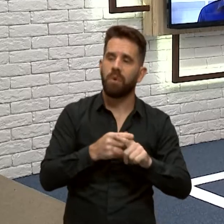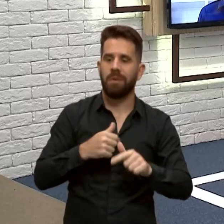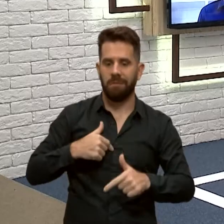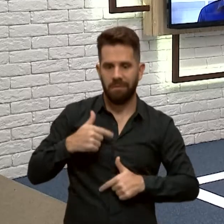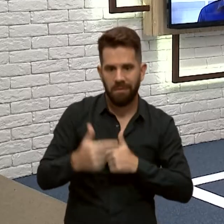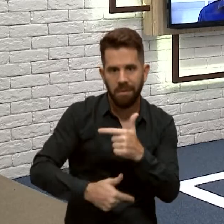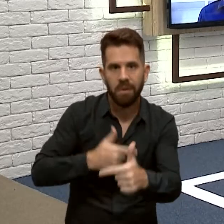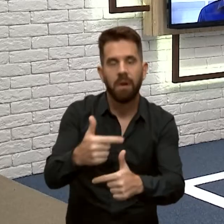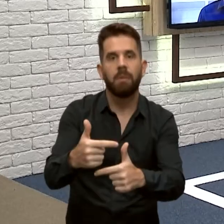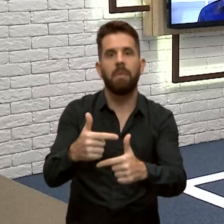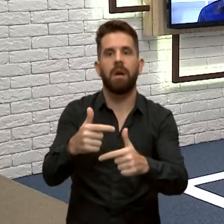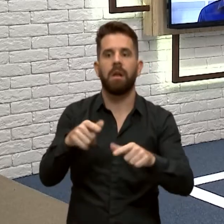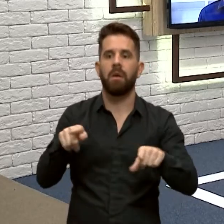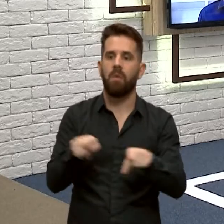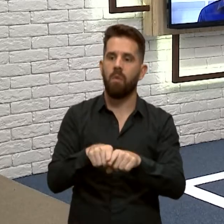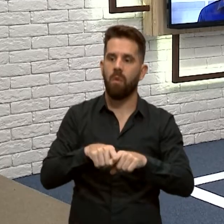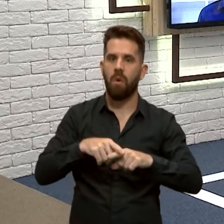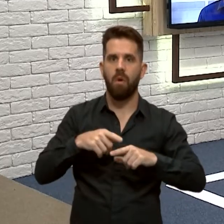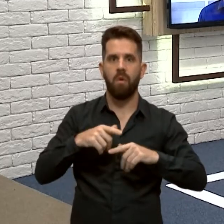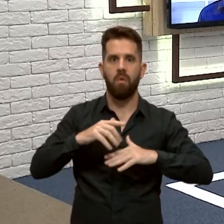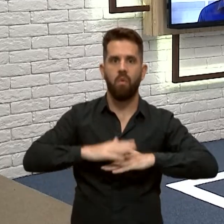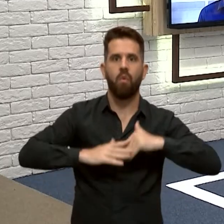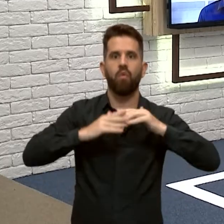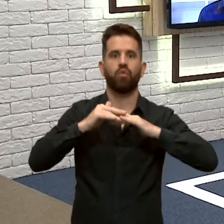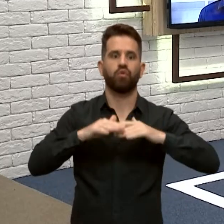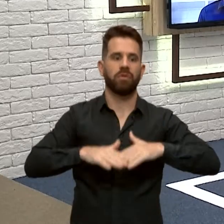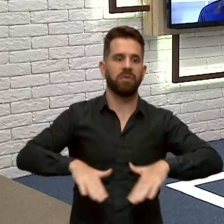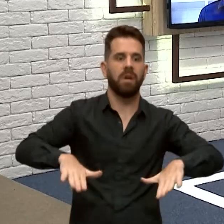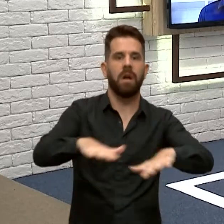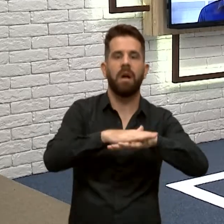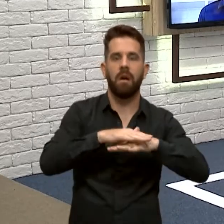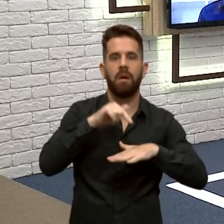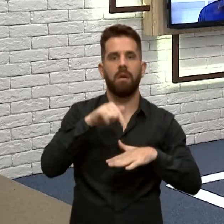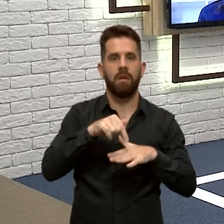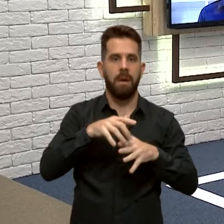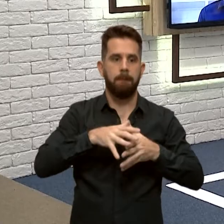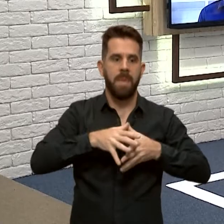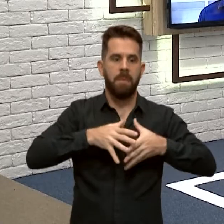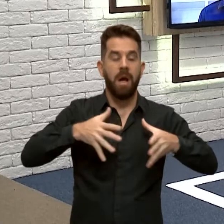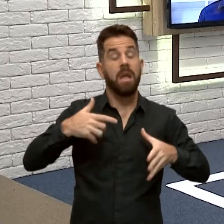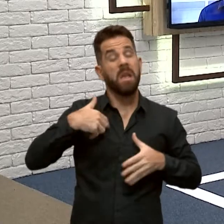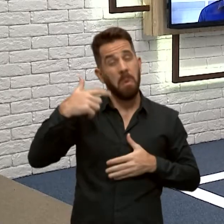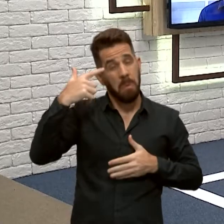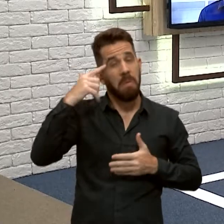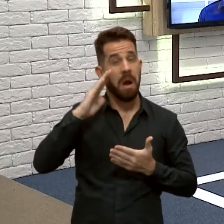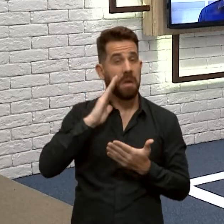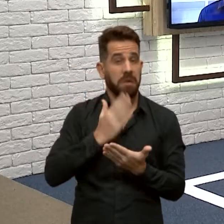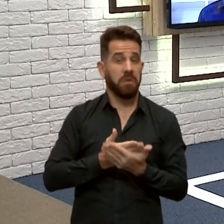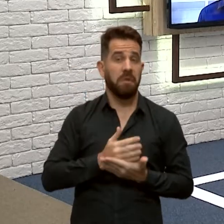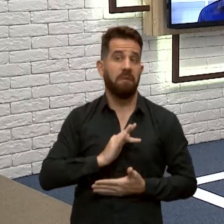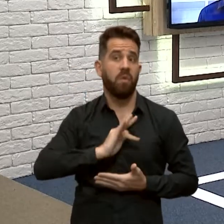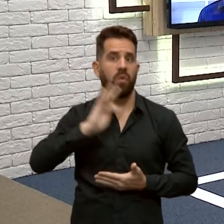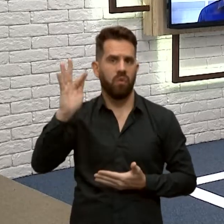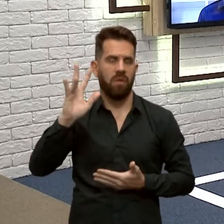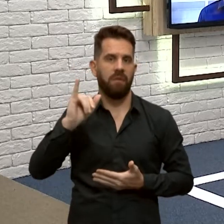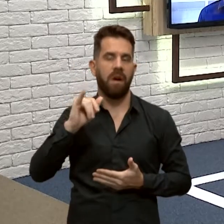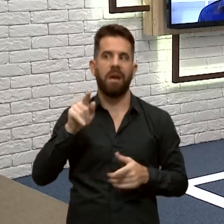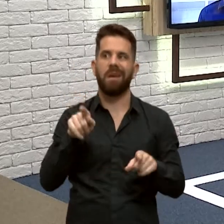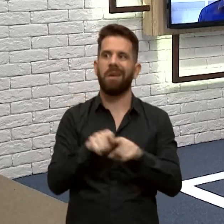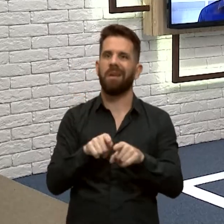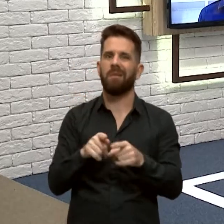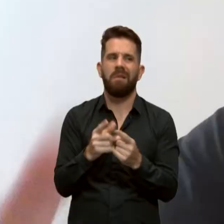base. Eu imagino que isso vai saturar em algum momento, porque nós temos